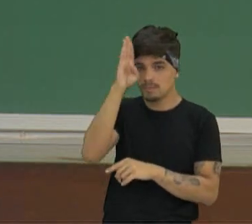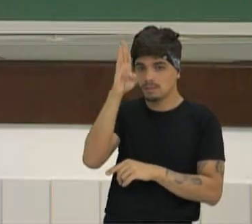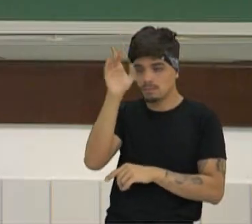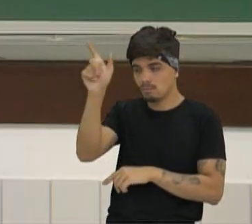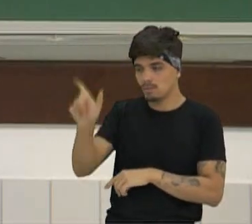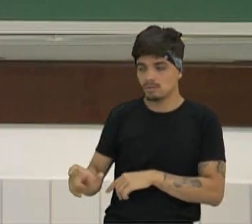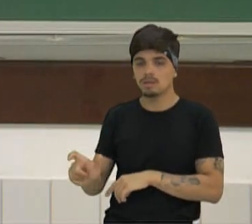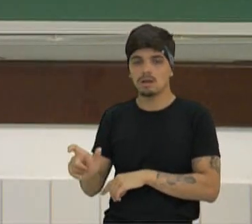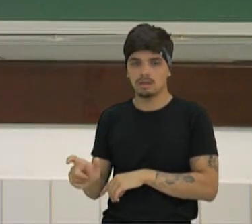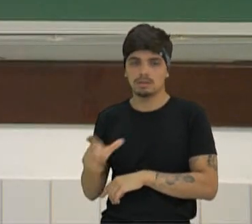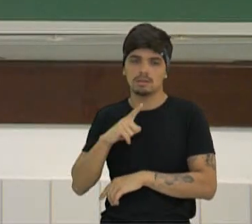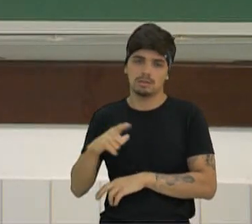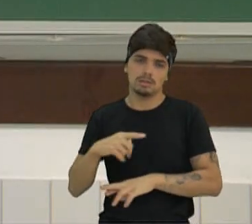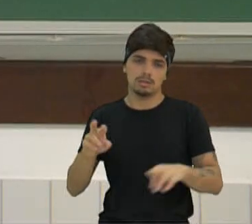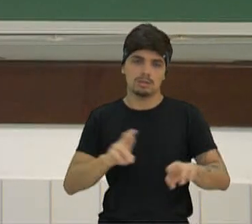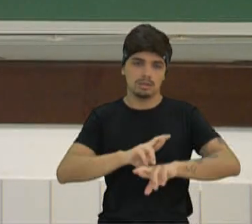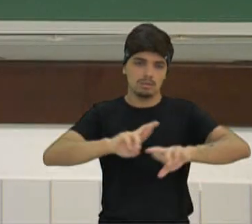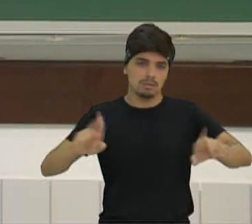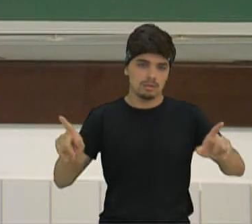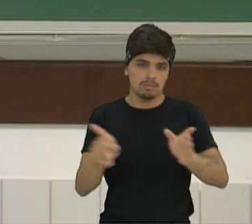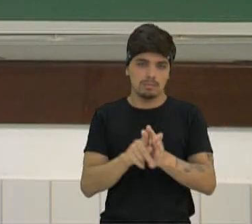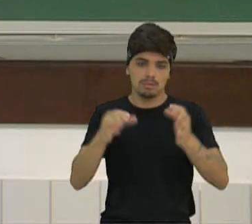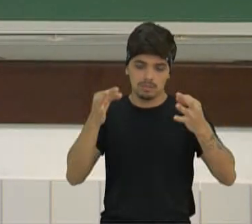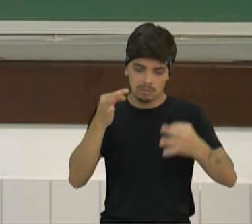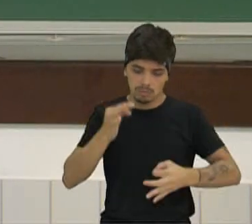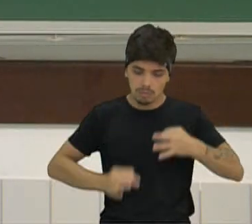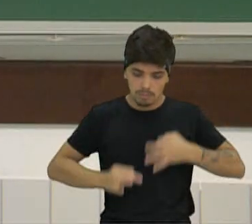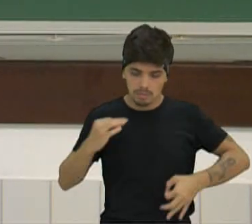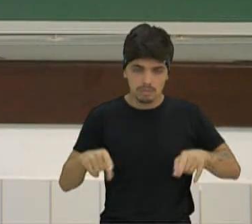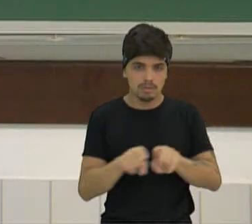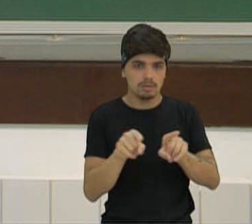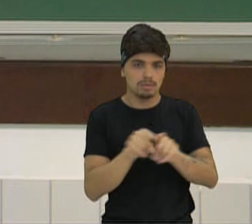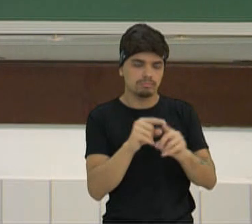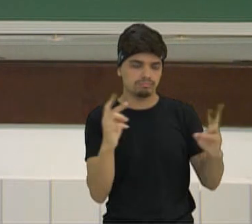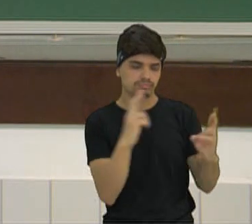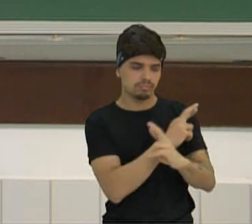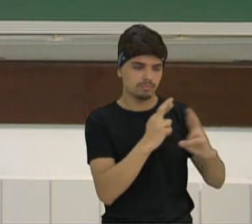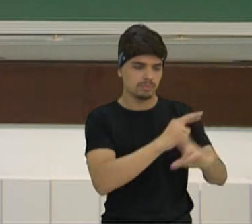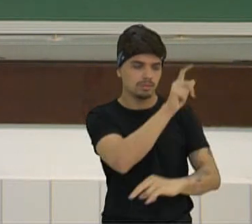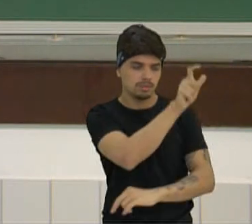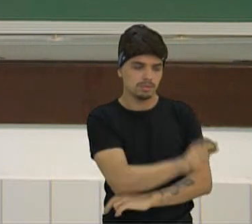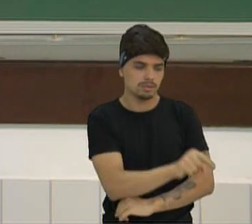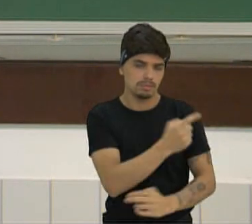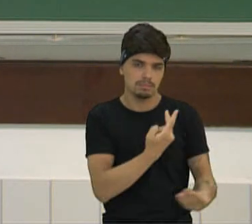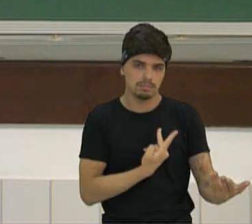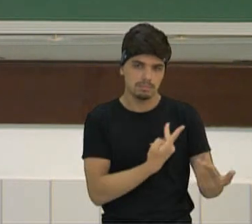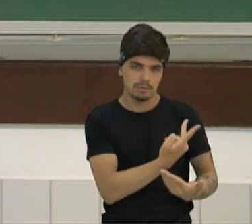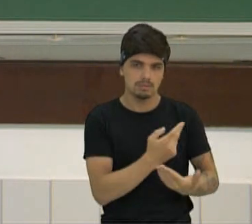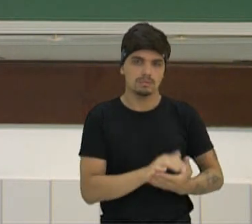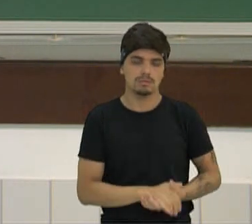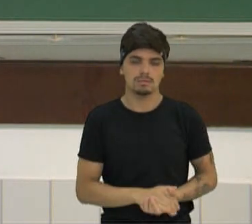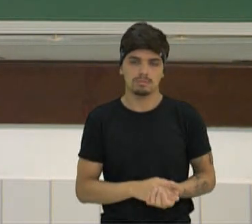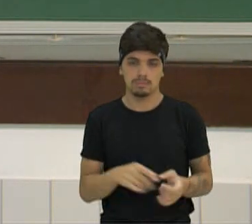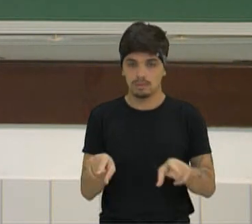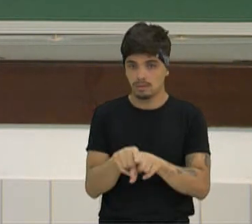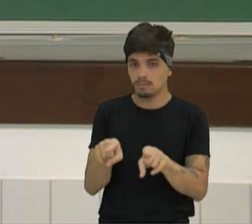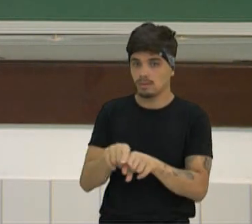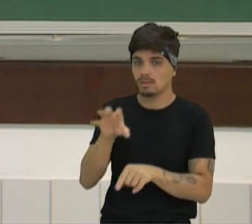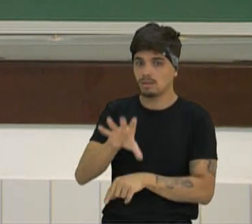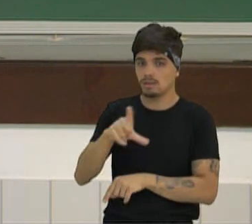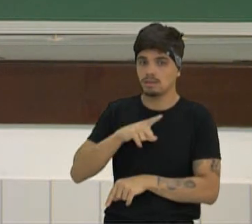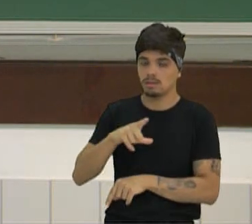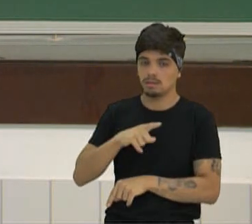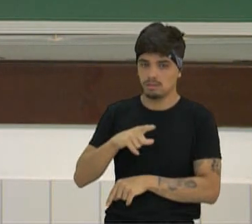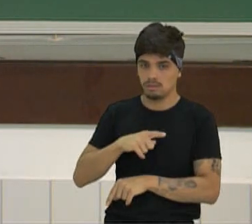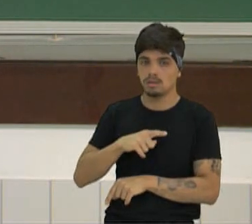ele tem algumas diferenças de comportamento de relacionamento com as pessoas neste caso ele tem a